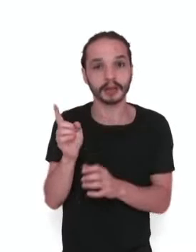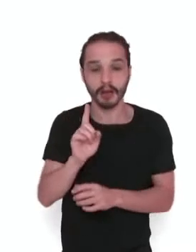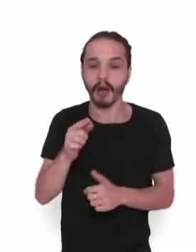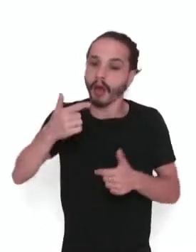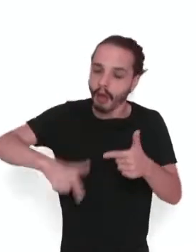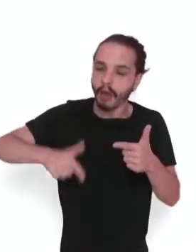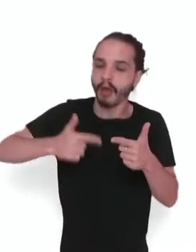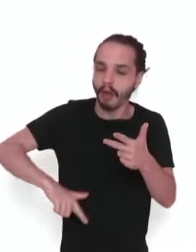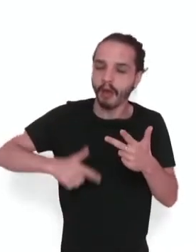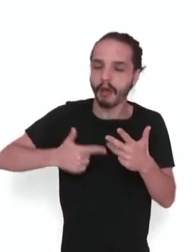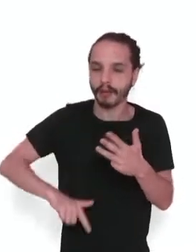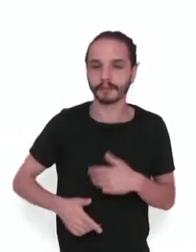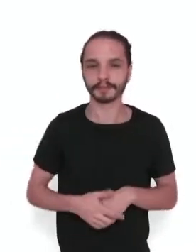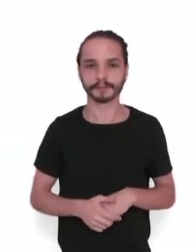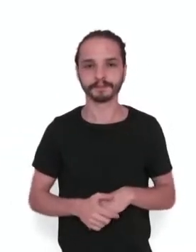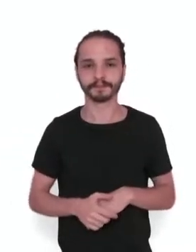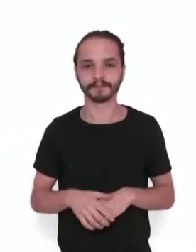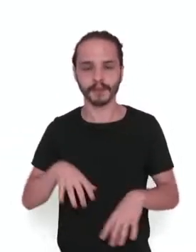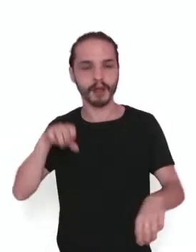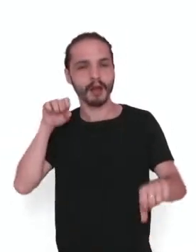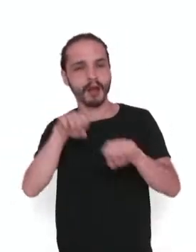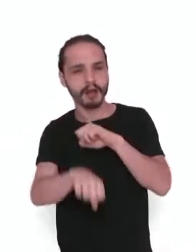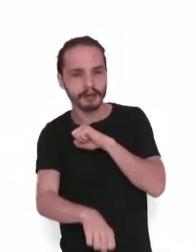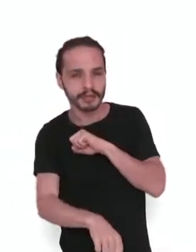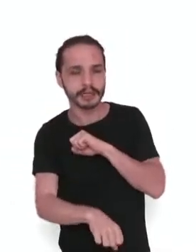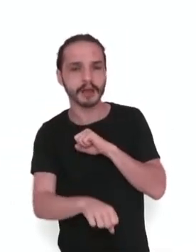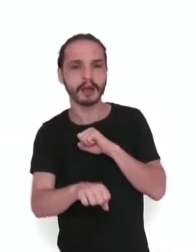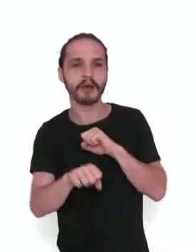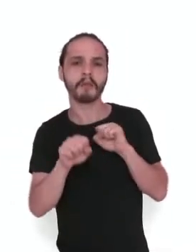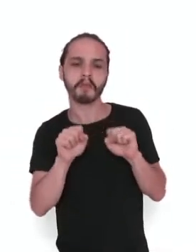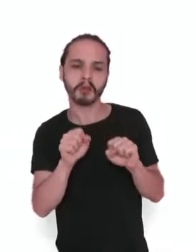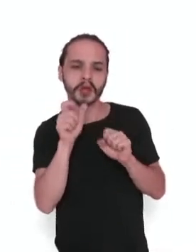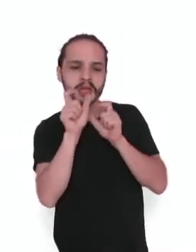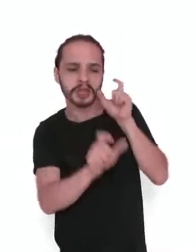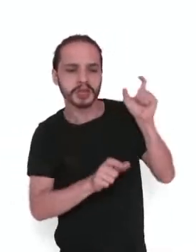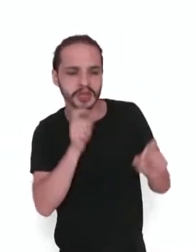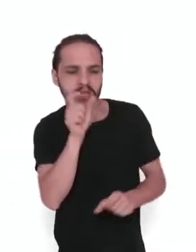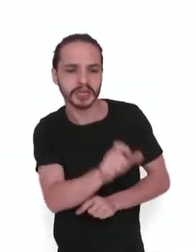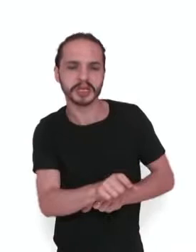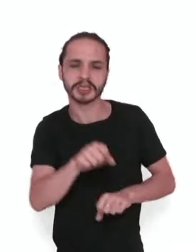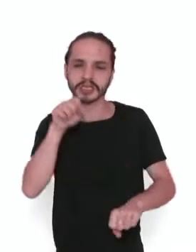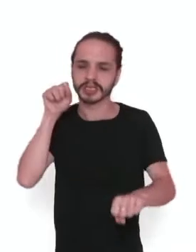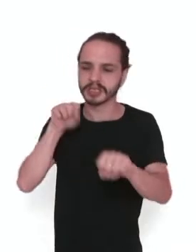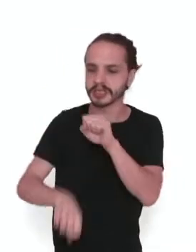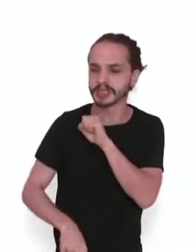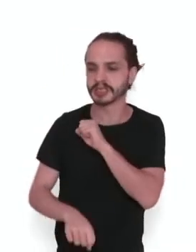As agressões podem ser de ordem verbal, física e